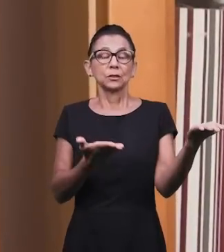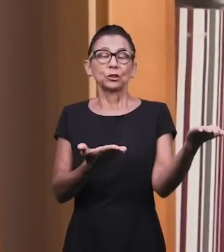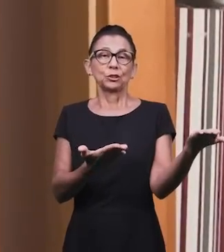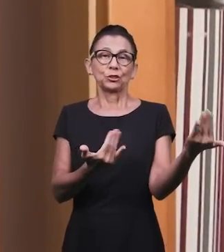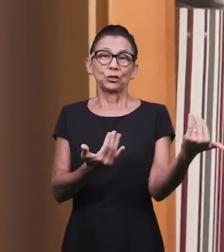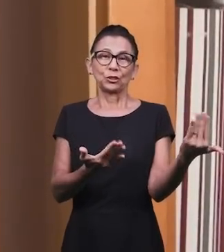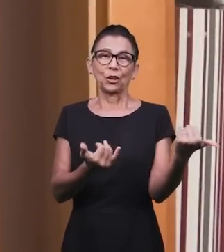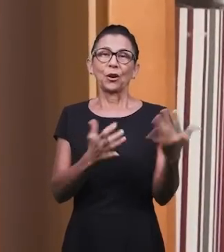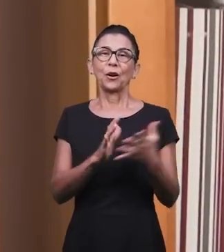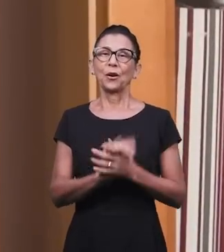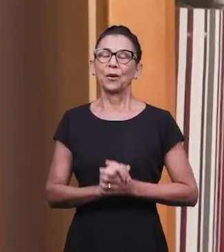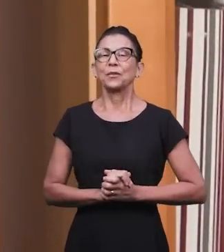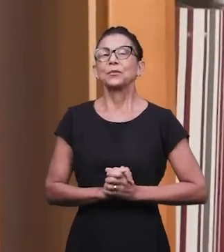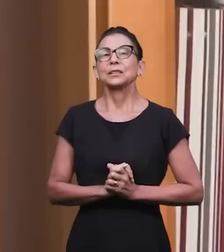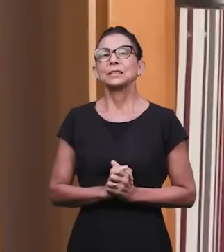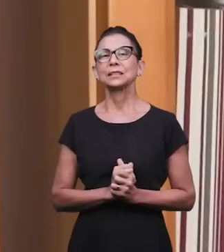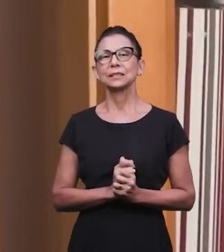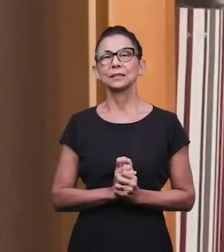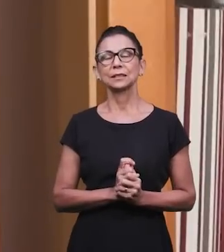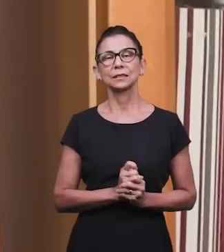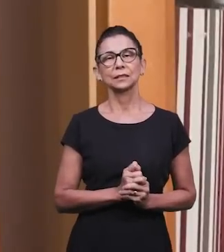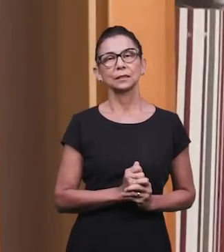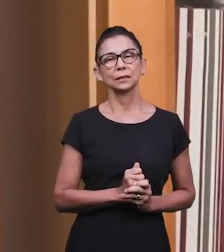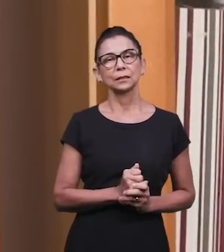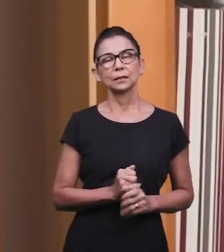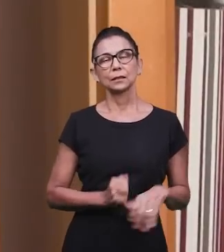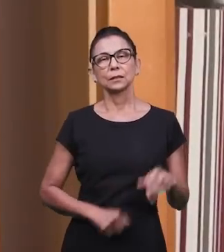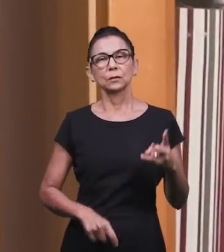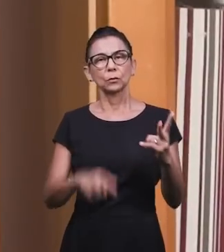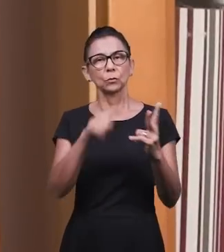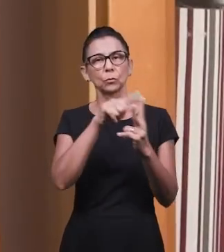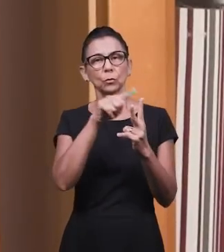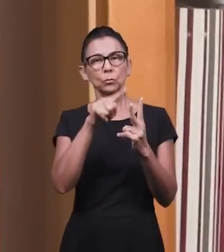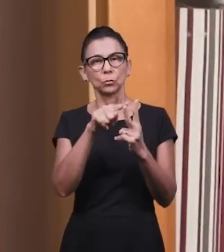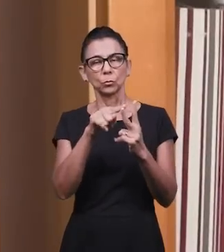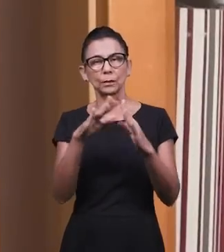jovens para o fechamento do mês com as igrejas de Barcelona e